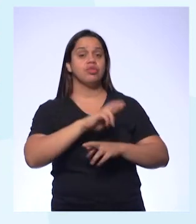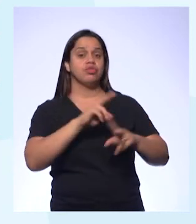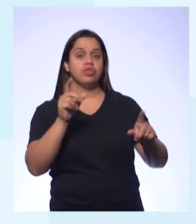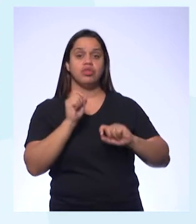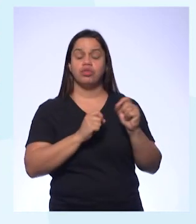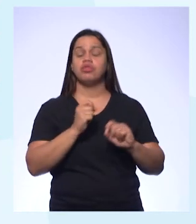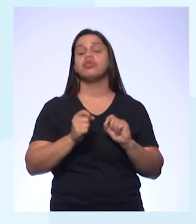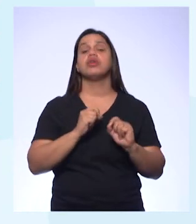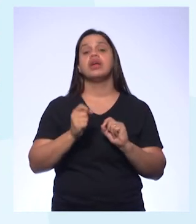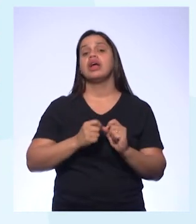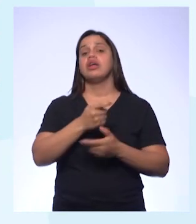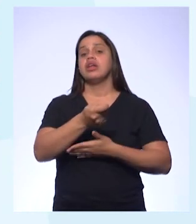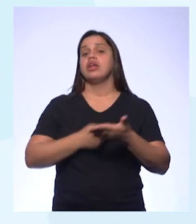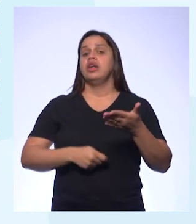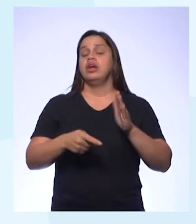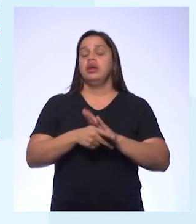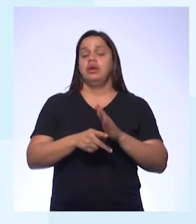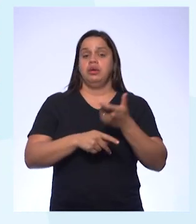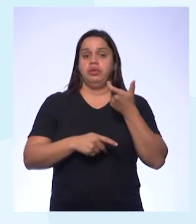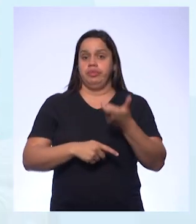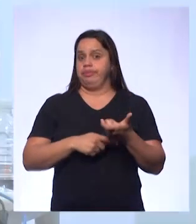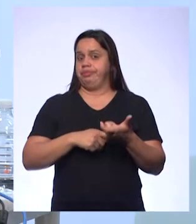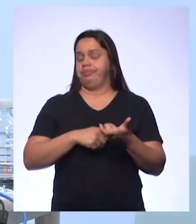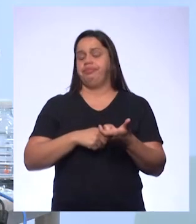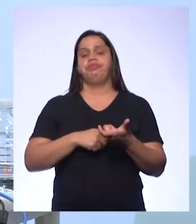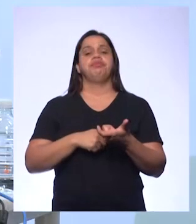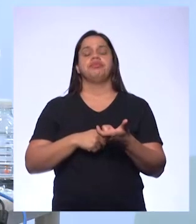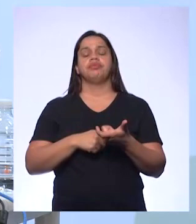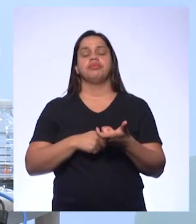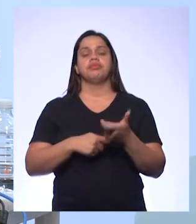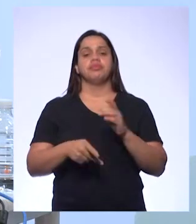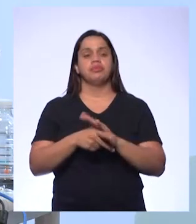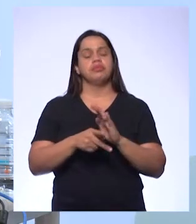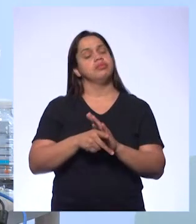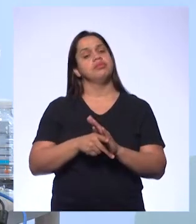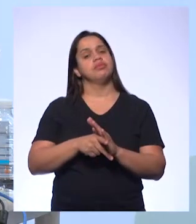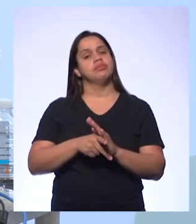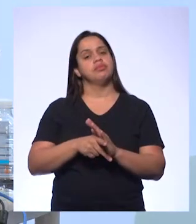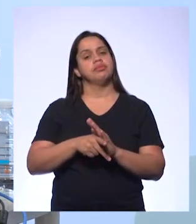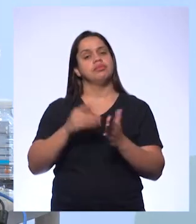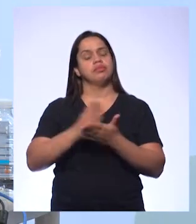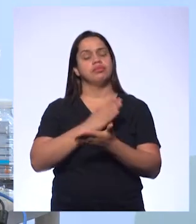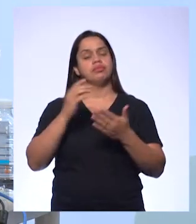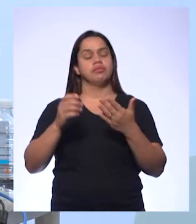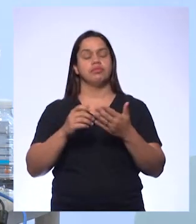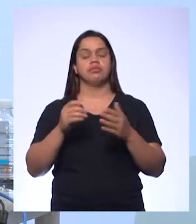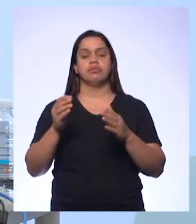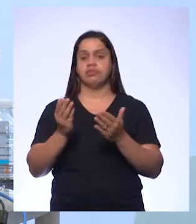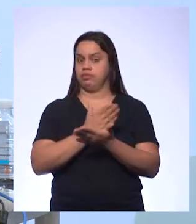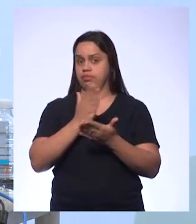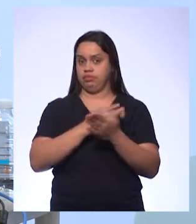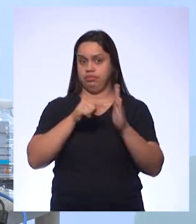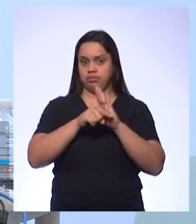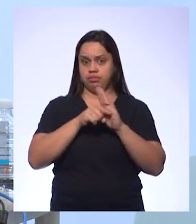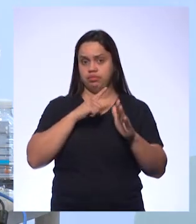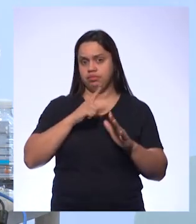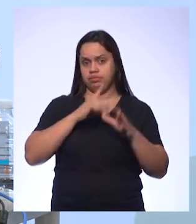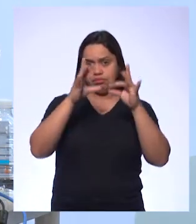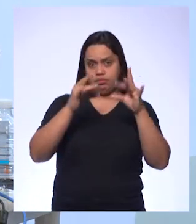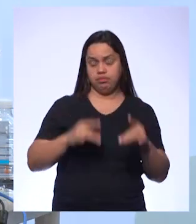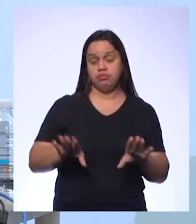de enciclopédia, que a gente acabou de falar, ele é um pouco mais rico em detalhes e tem a questão de ter ilustrações ou não. O